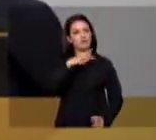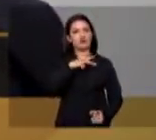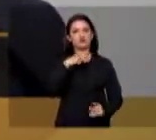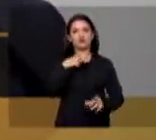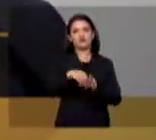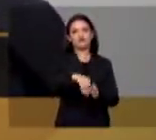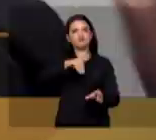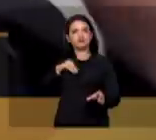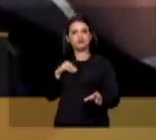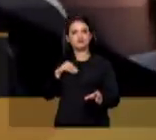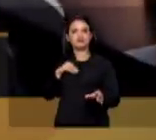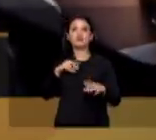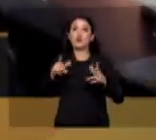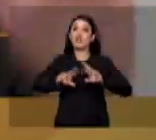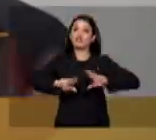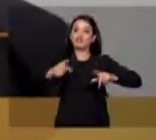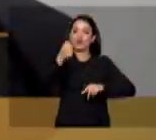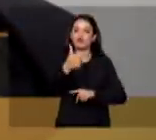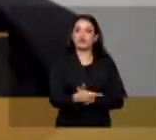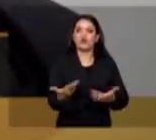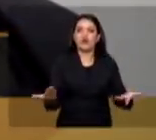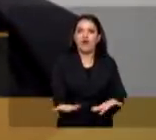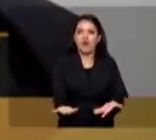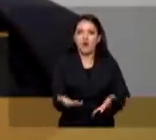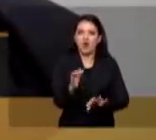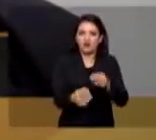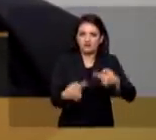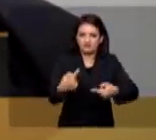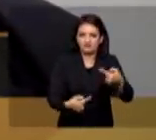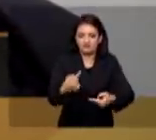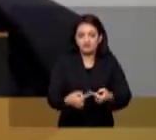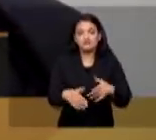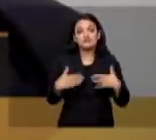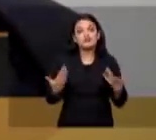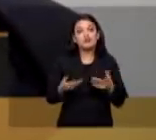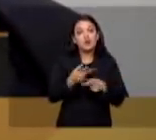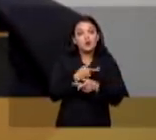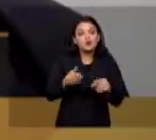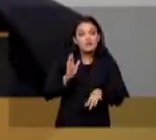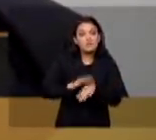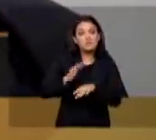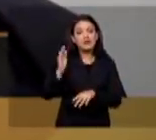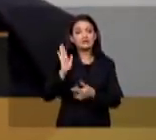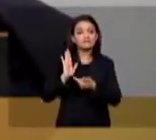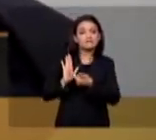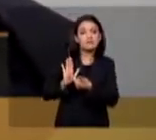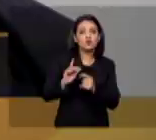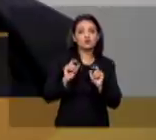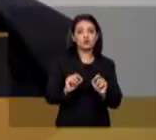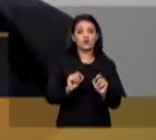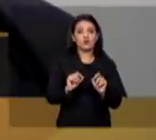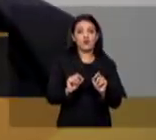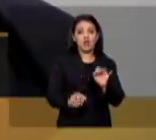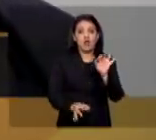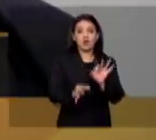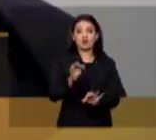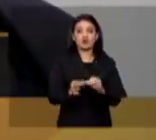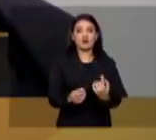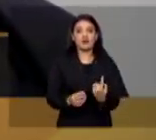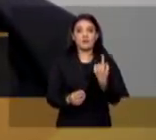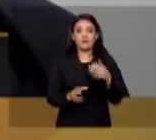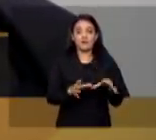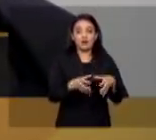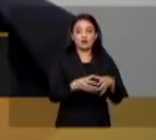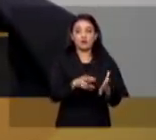aqui em debate. Penso que o paradigma mais representativo é um julgado da primeira turma